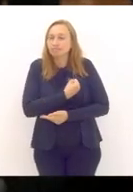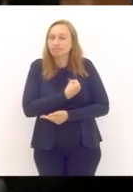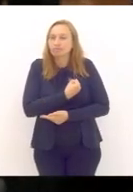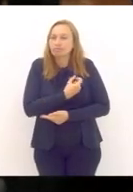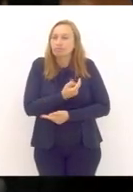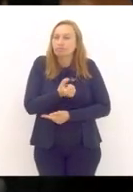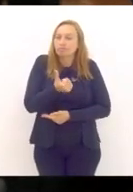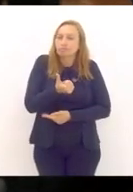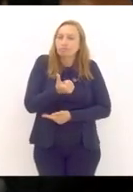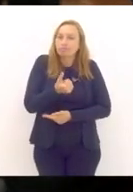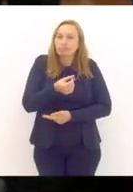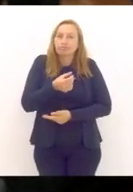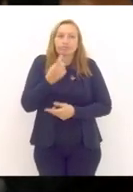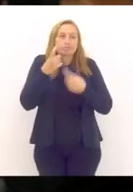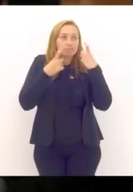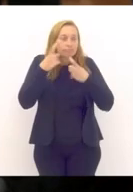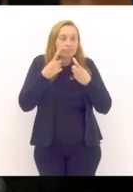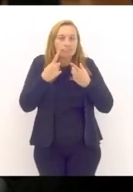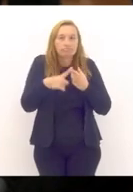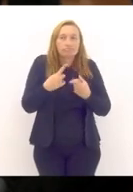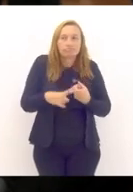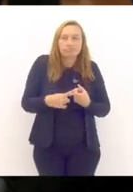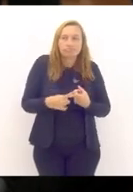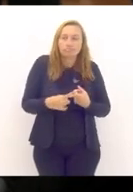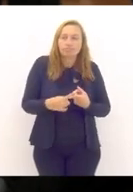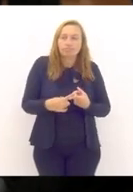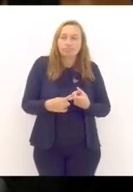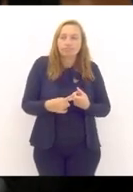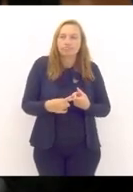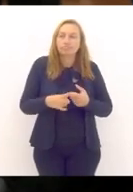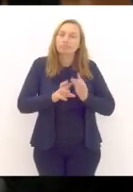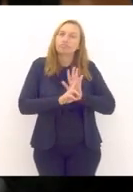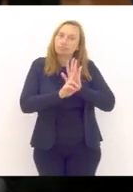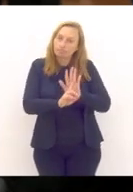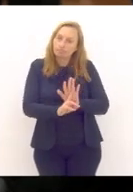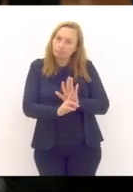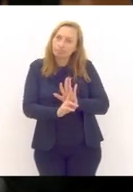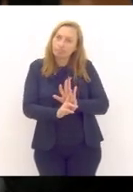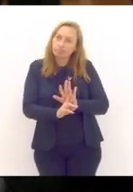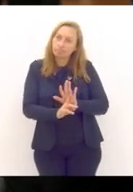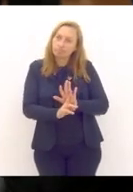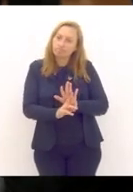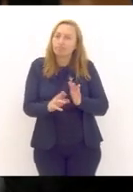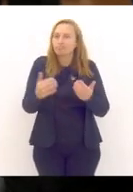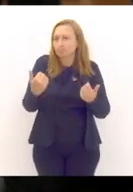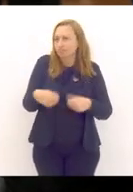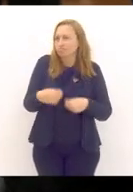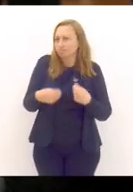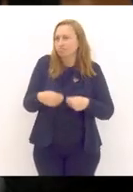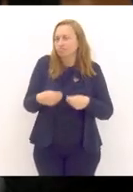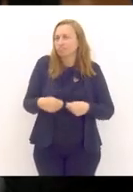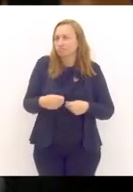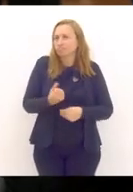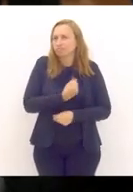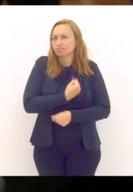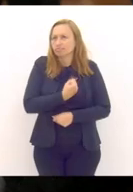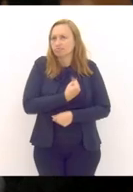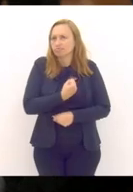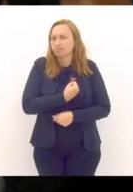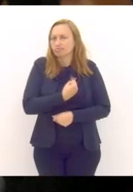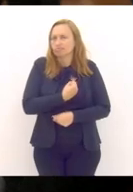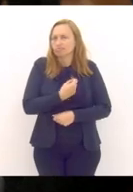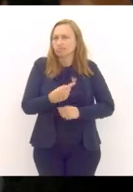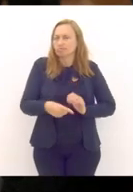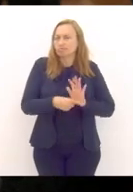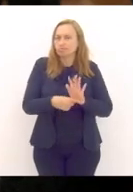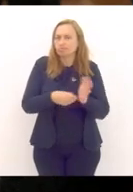de aflição, porque é claro que ela representa e sintetiza a necessidade, os números que vão servir de